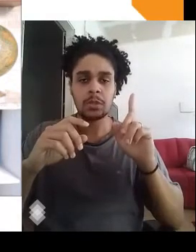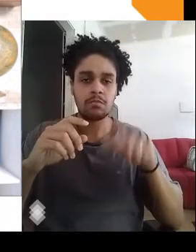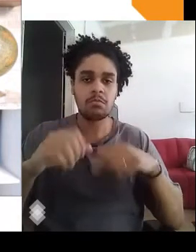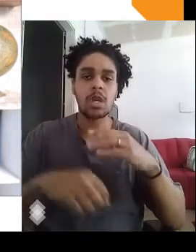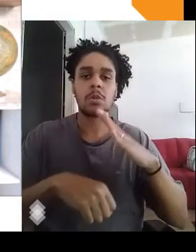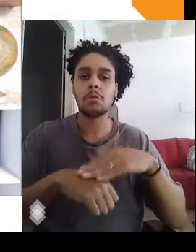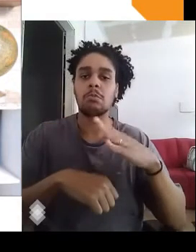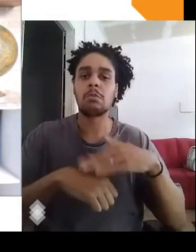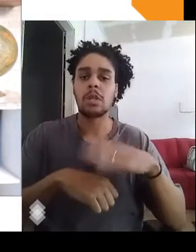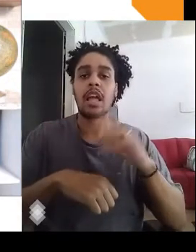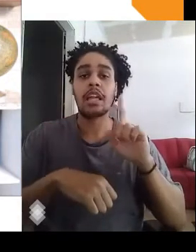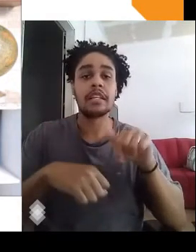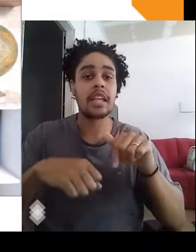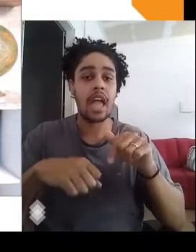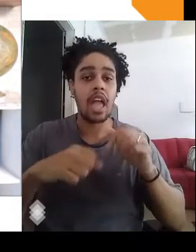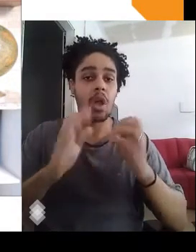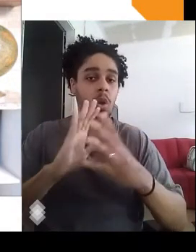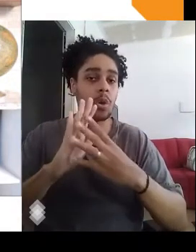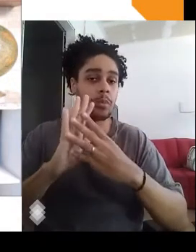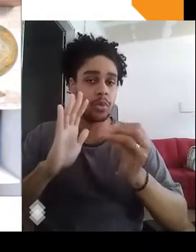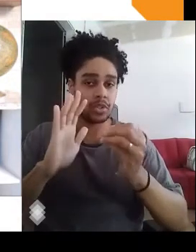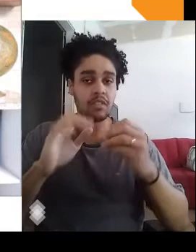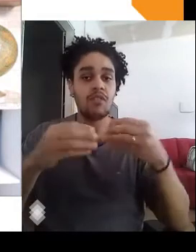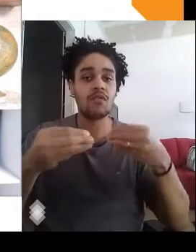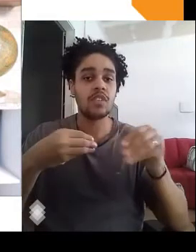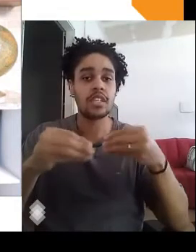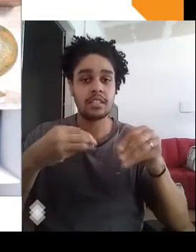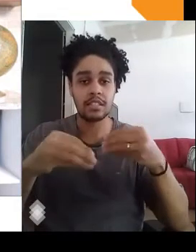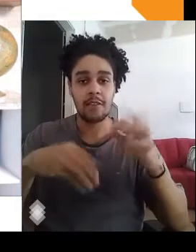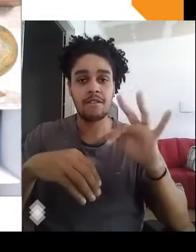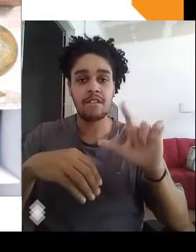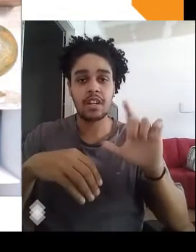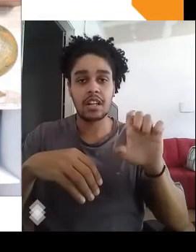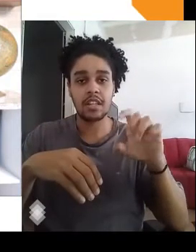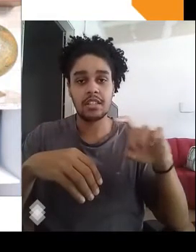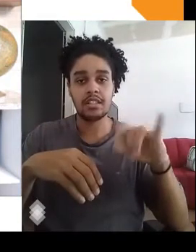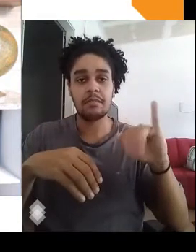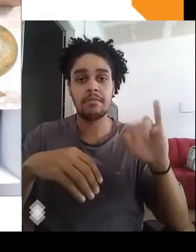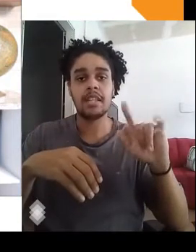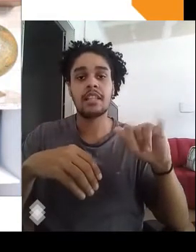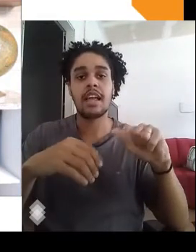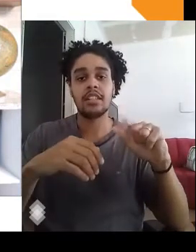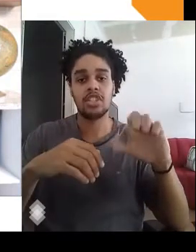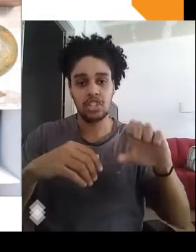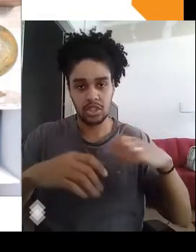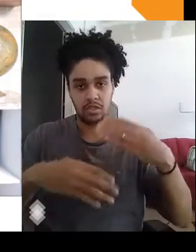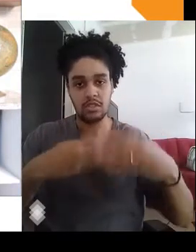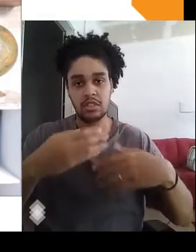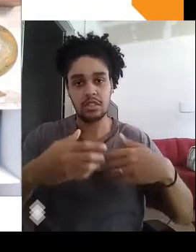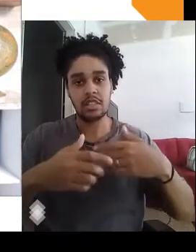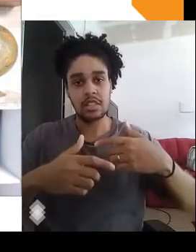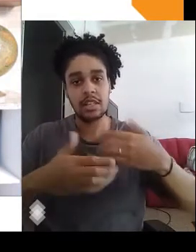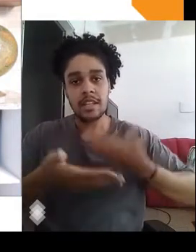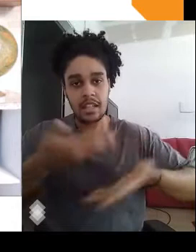totalmente automatizado, que é o processo flexível, flexibilidade das relações de